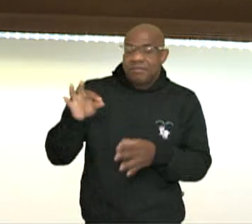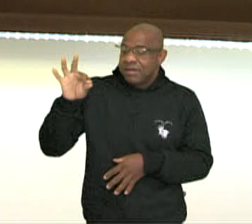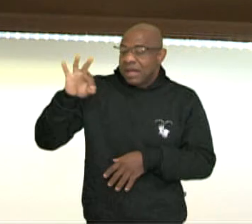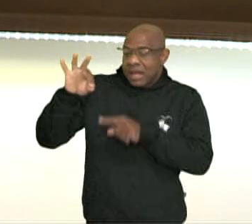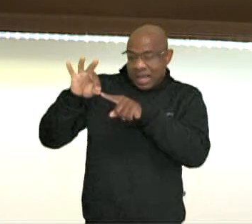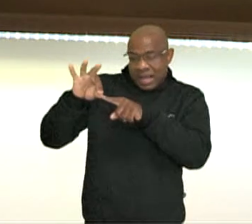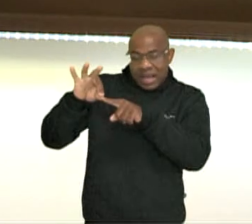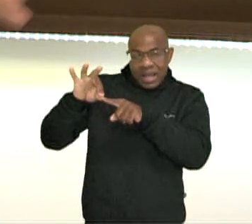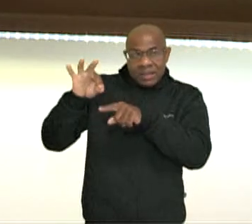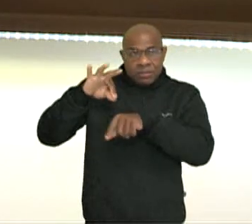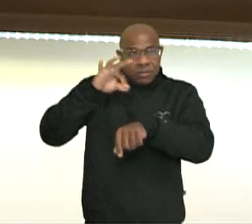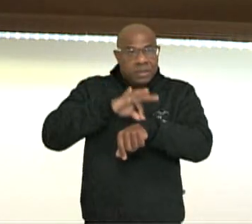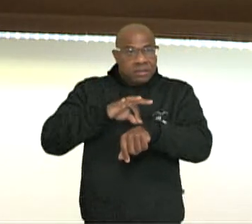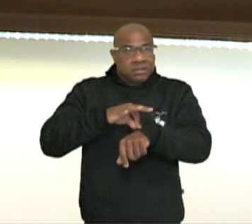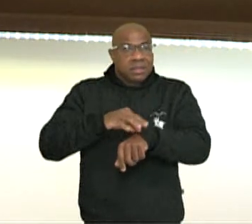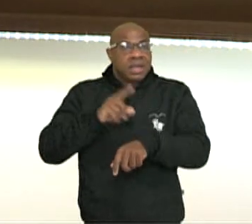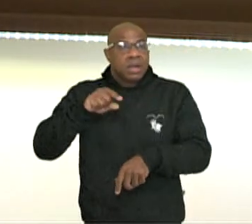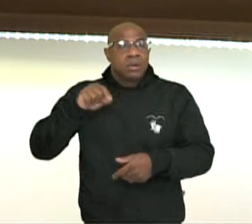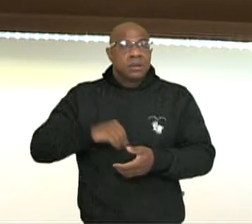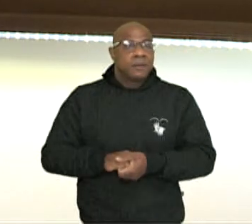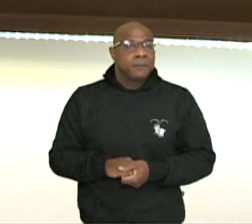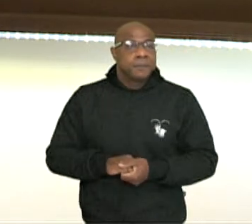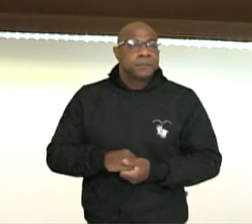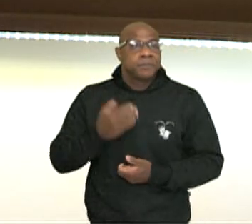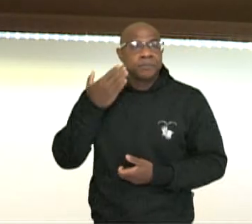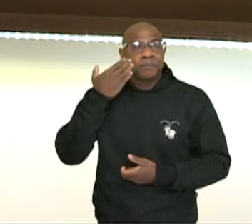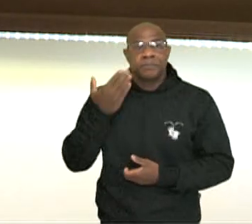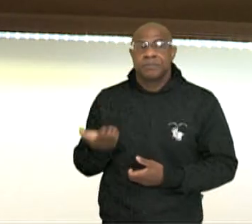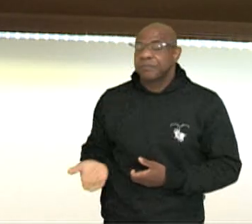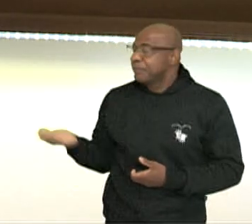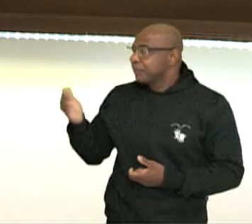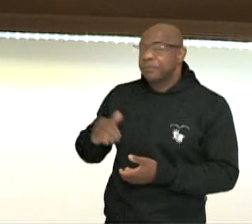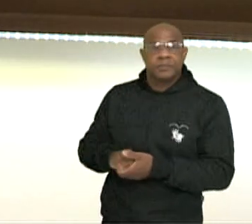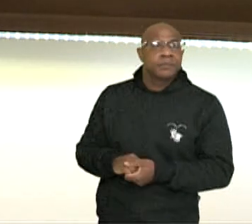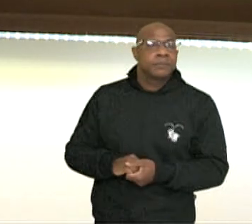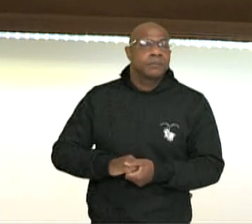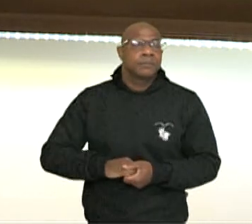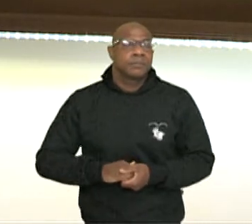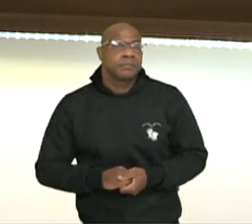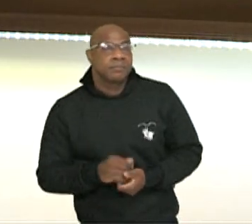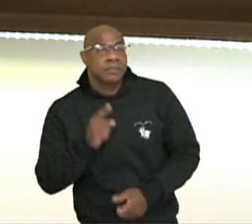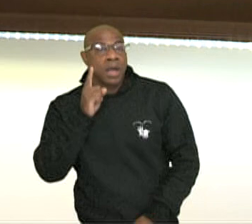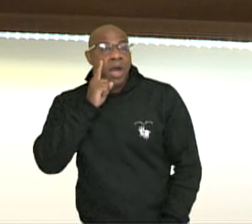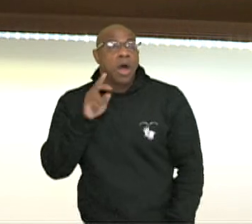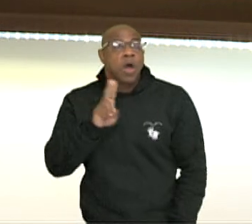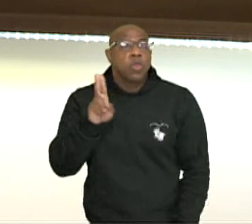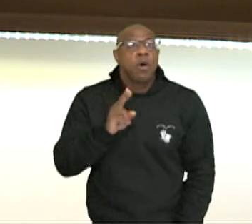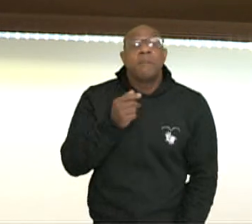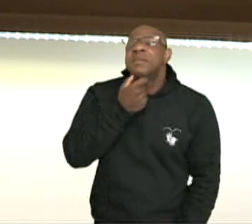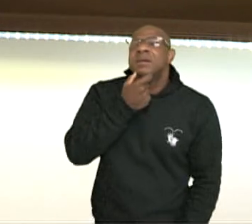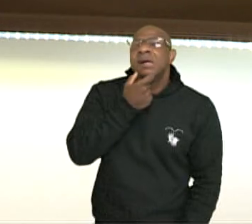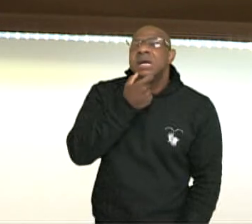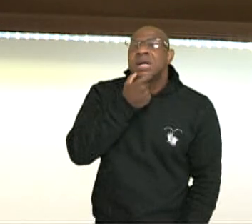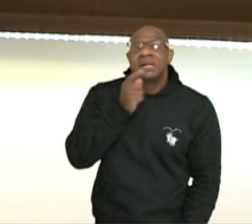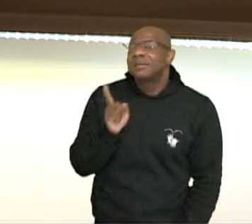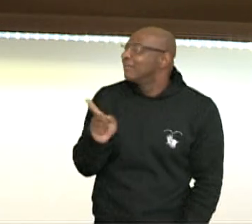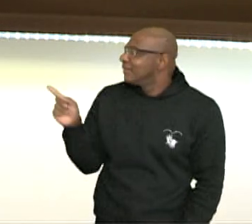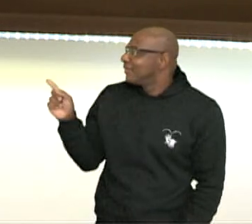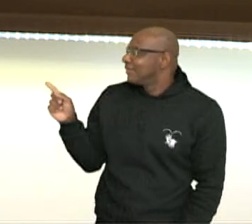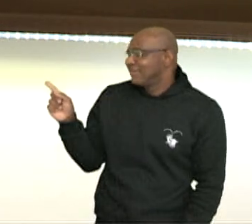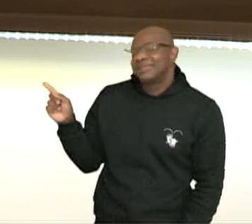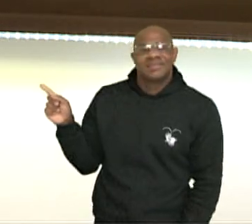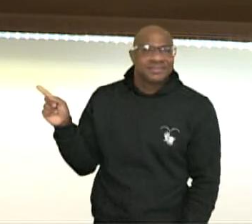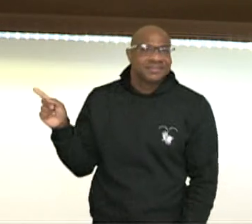nematóide Bancroft. A professora não vai arriscar a pronunciar esse nome aqui para você, para não